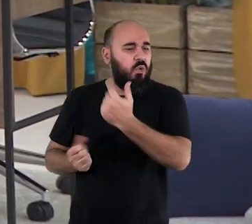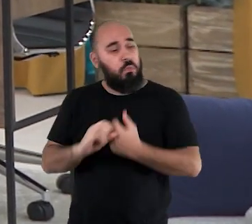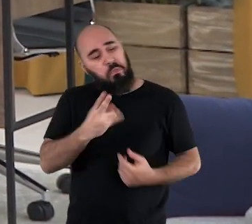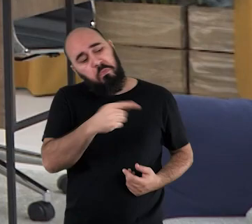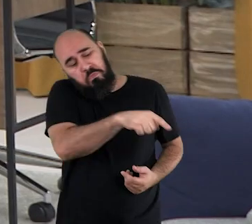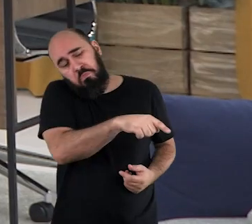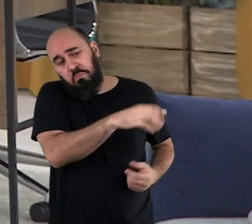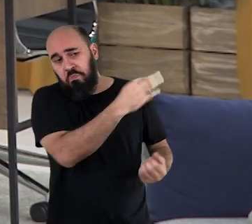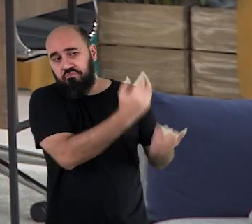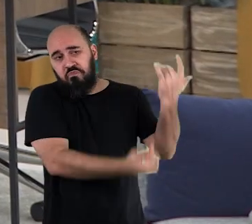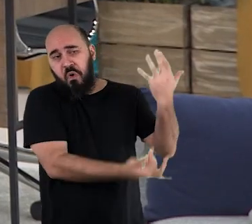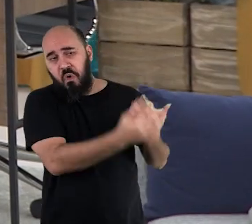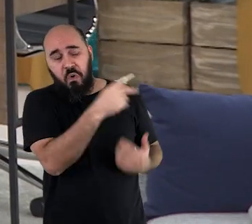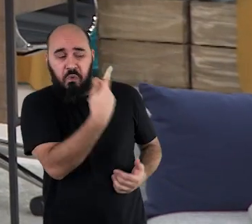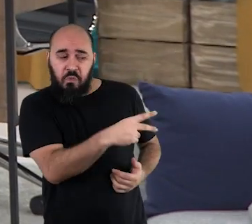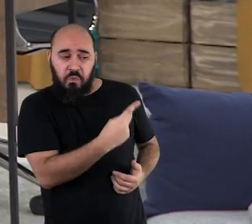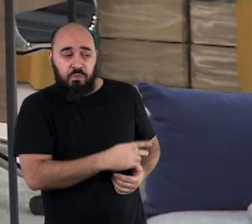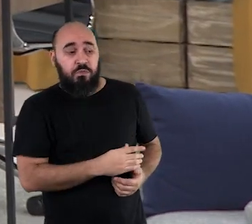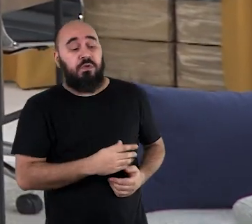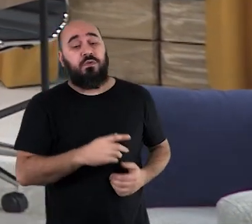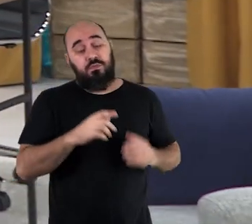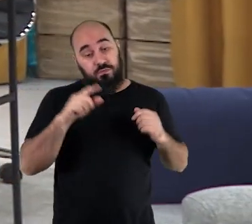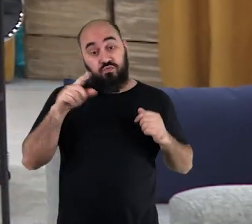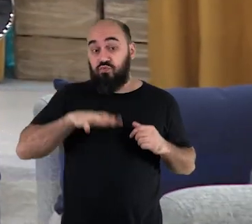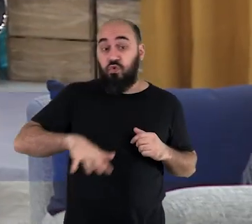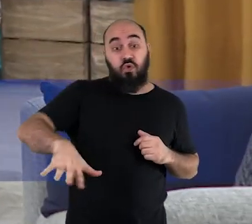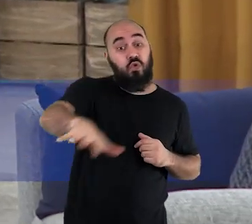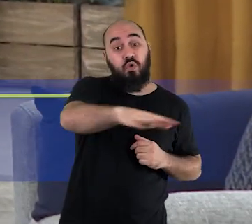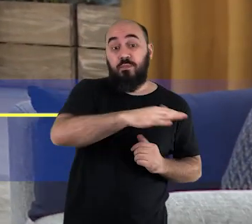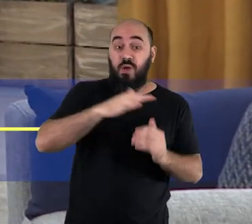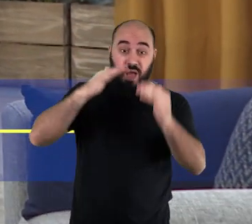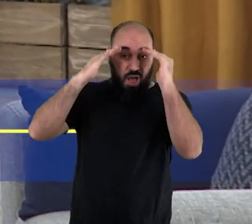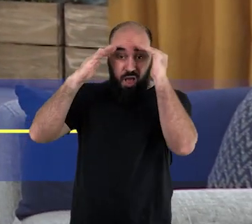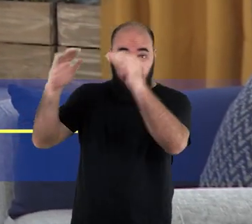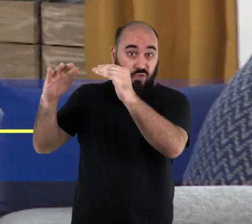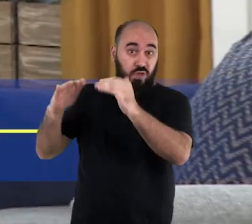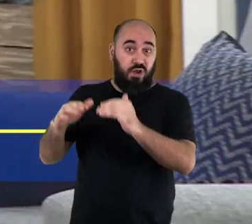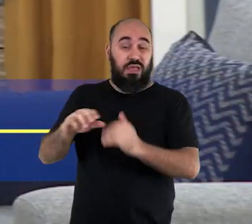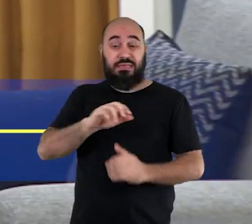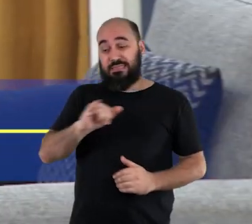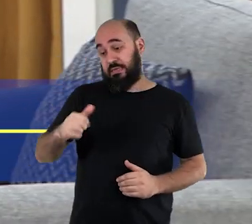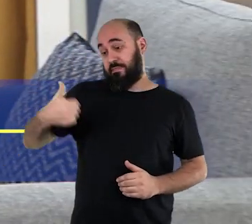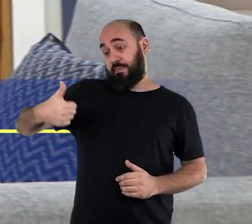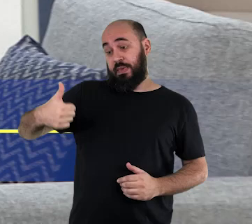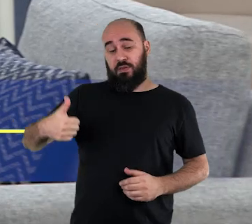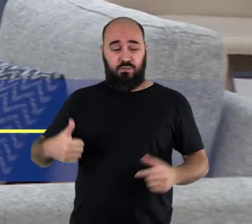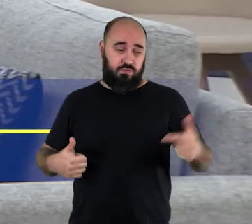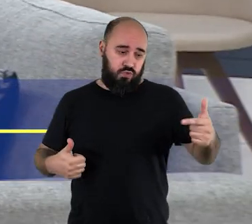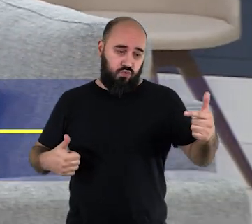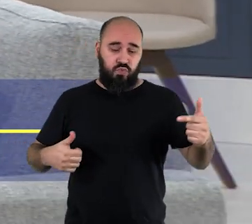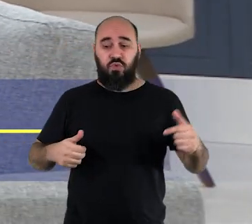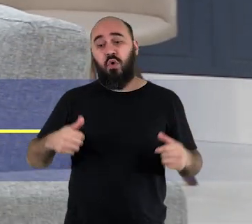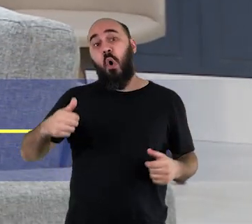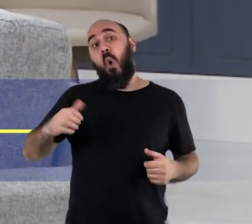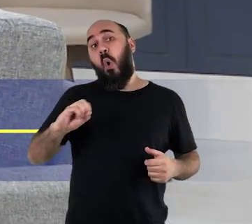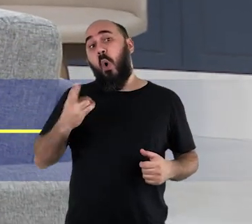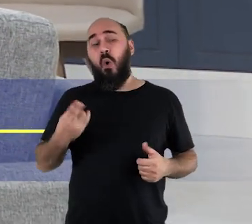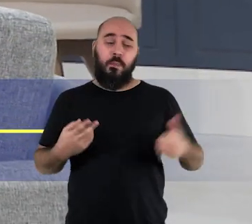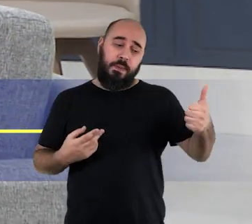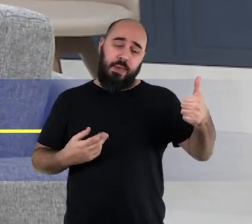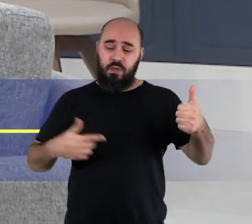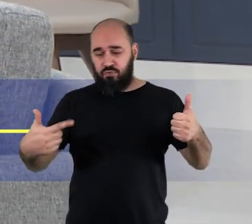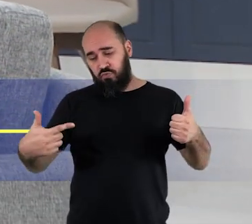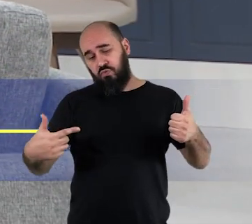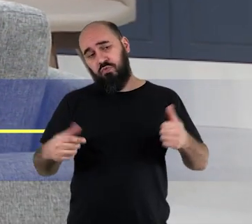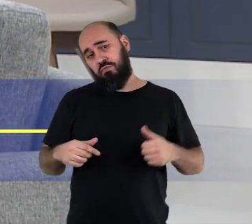Deus adorado em Israel. E o povo que estava ouvindo tudo isso disse: ok, essa é uma proposta boa.